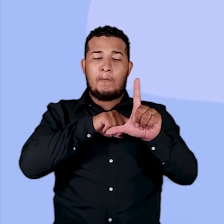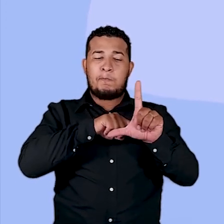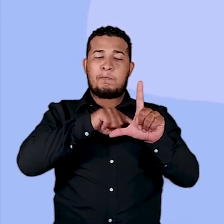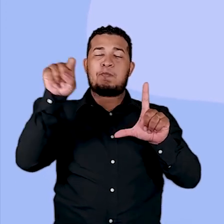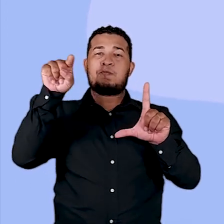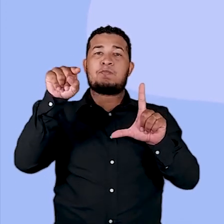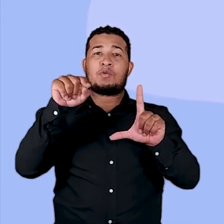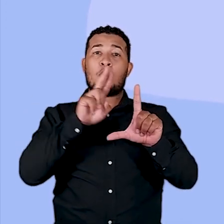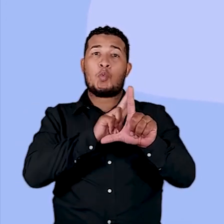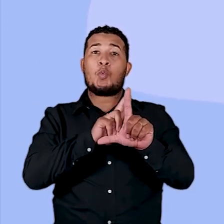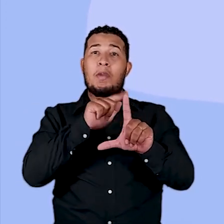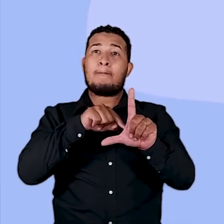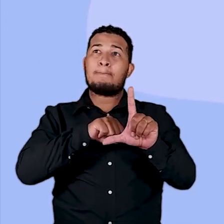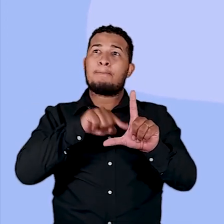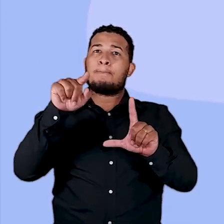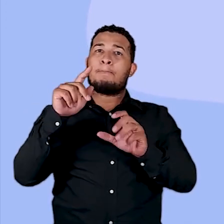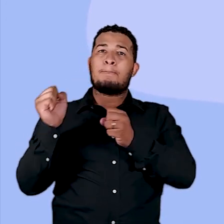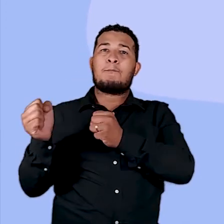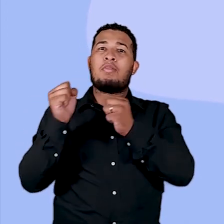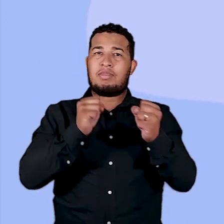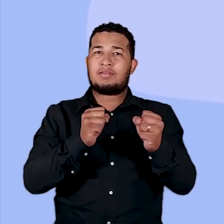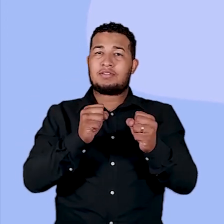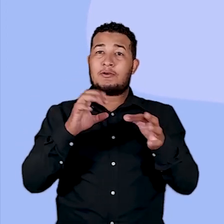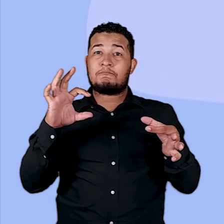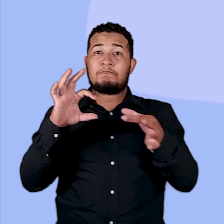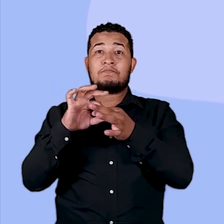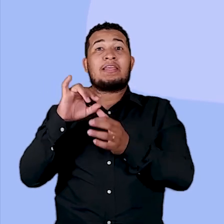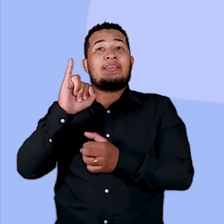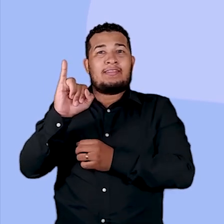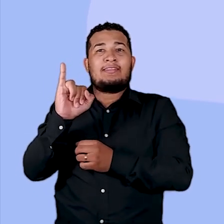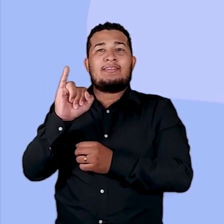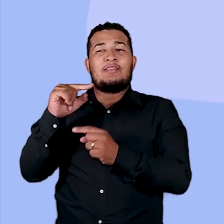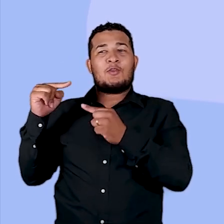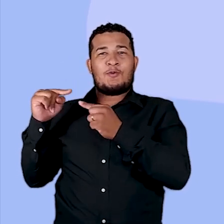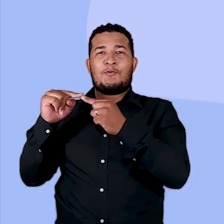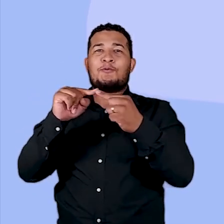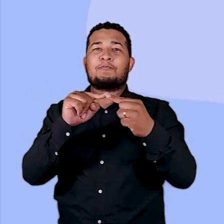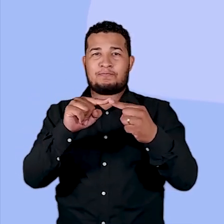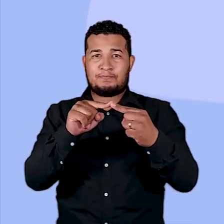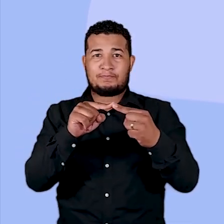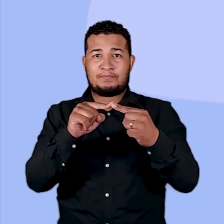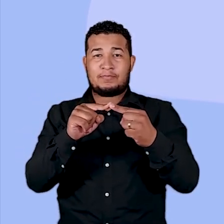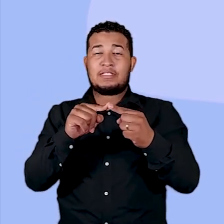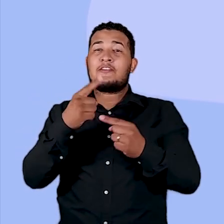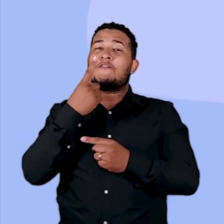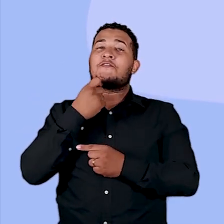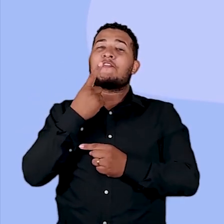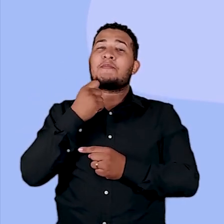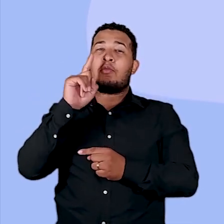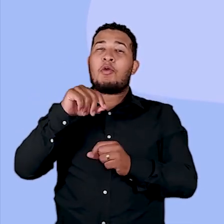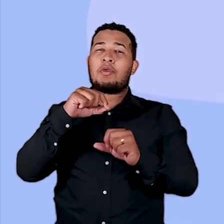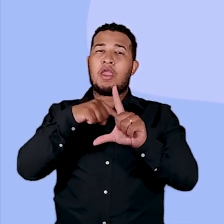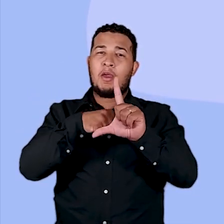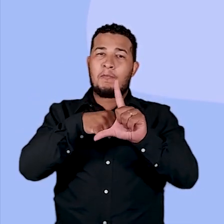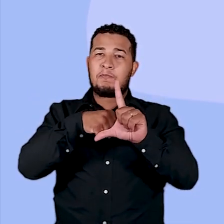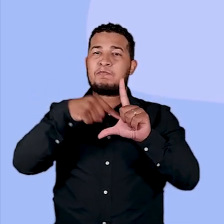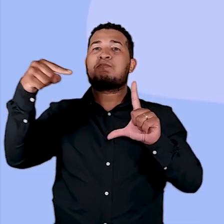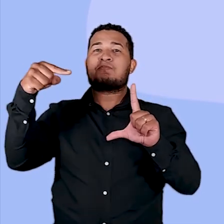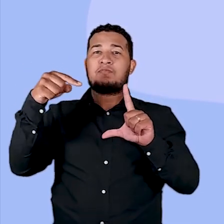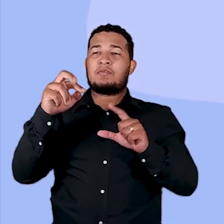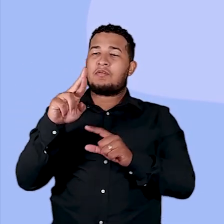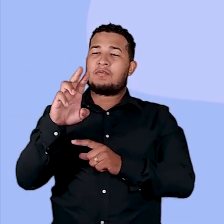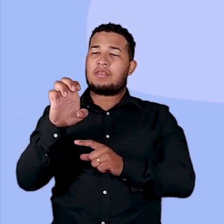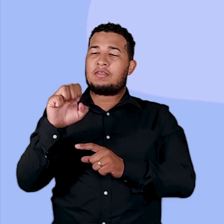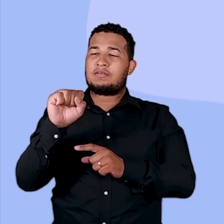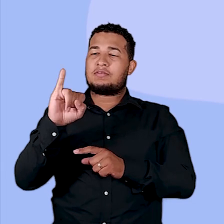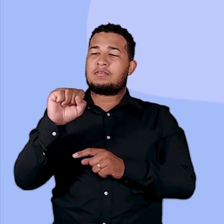que é o potencial, por I, que é a corrente. E essa nossa linha vermelha é exatamente o nosso resistor.